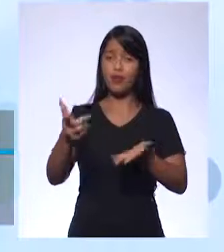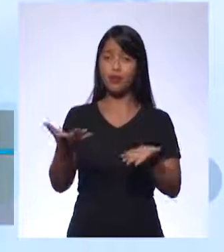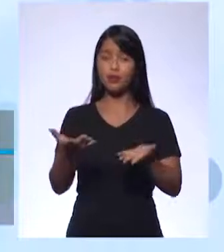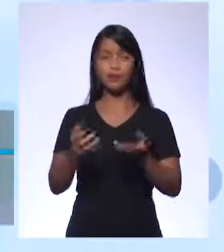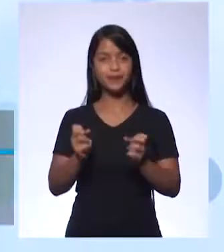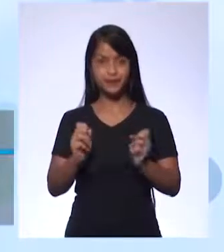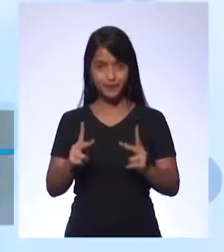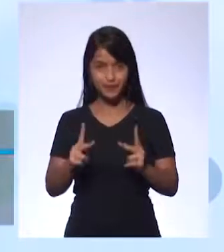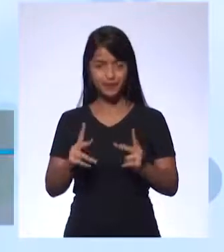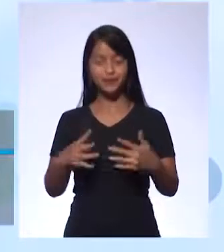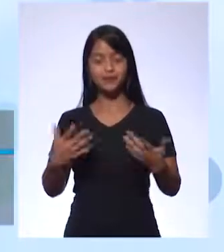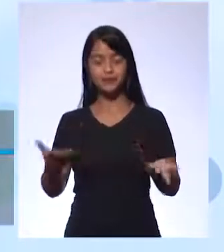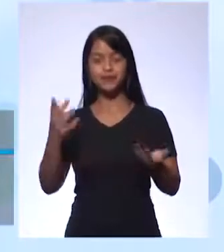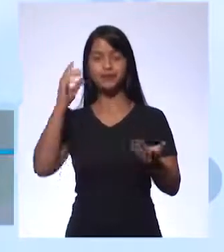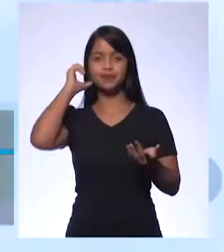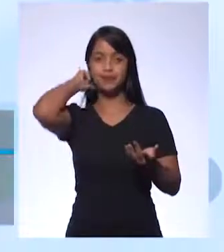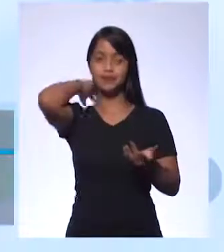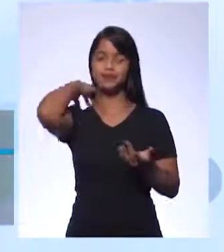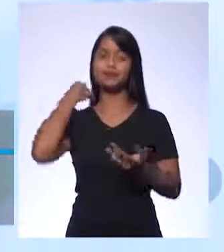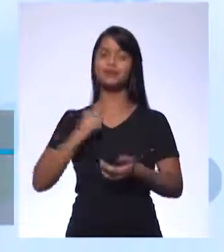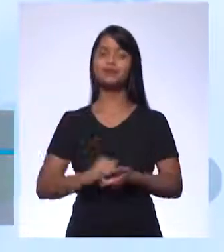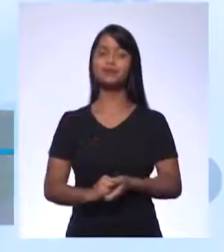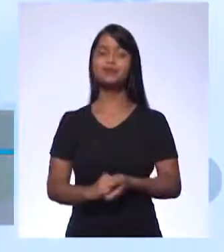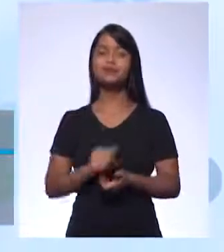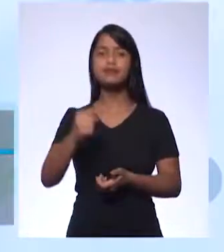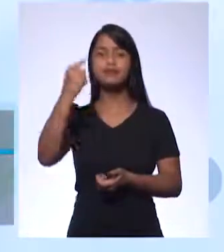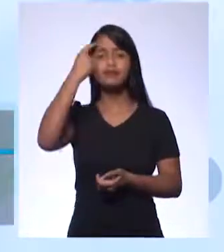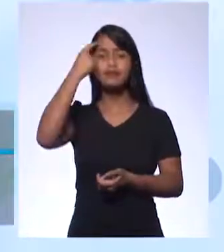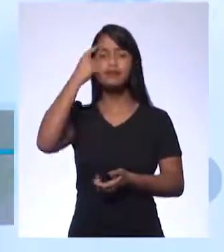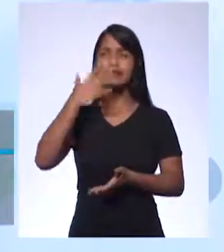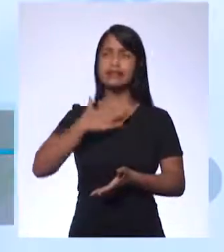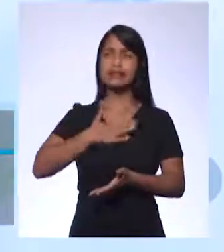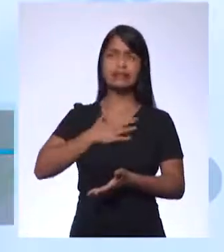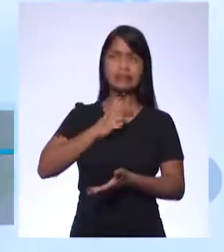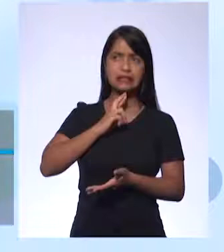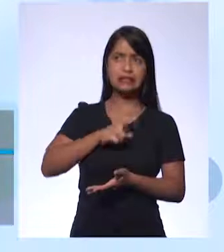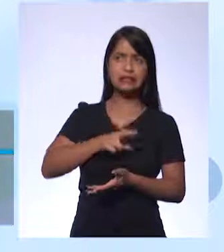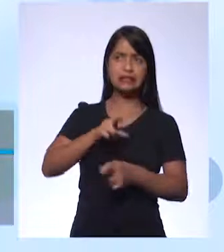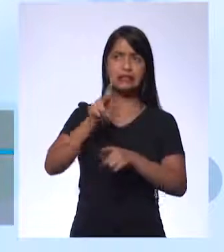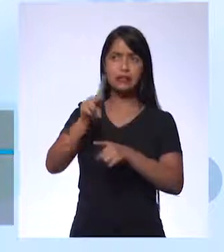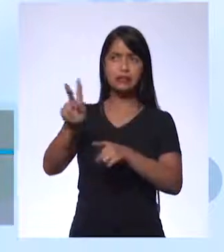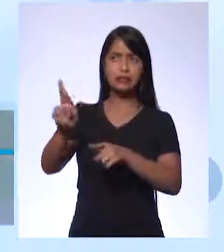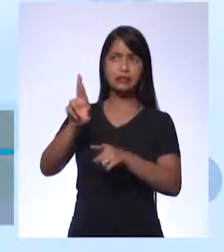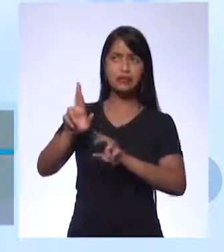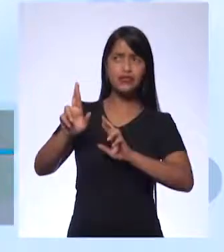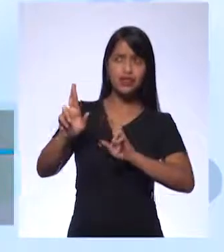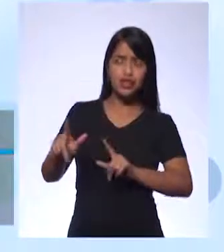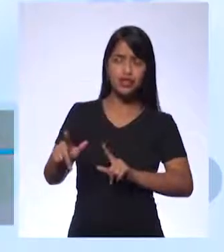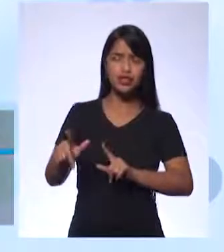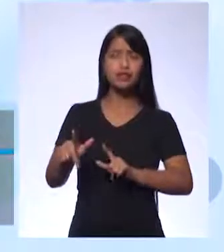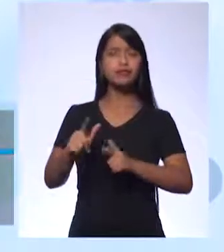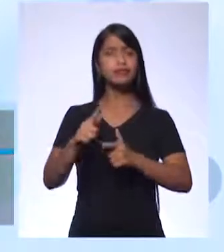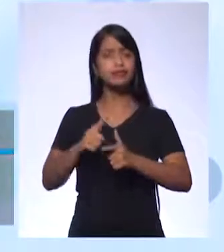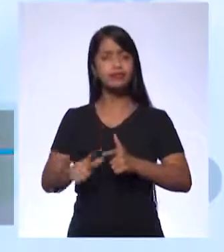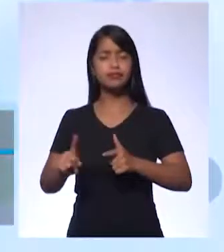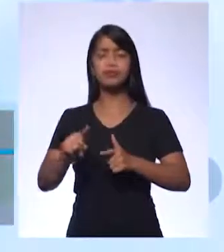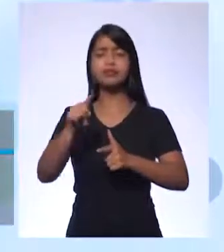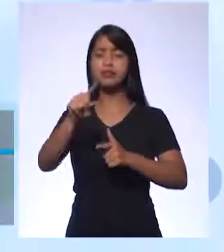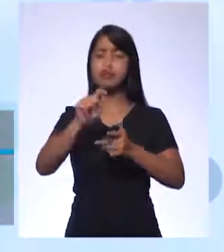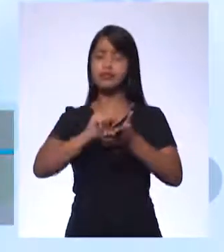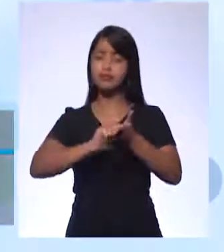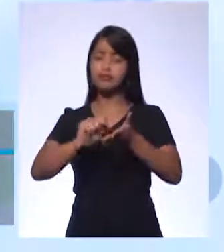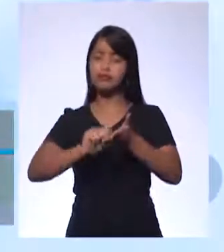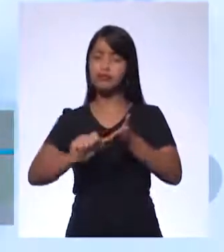bom? Então, assim, às vezes se você achar, está muito diferente a minha da do professor, então escreve no seu caderninho lá só o que